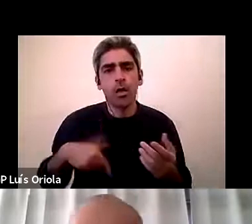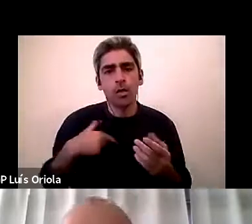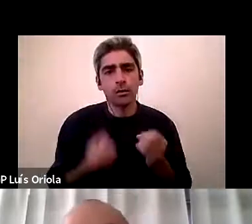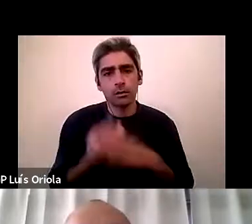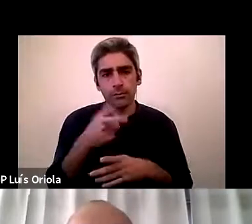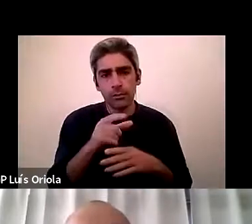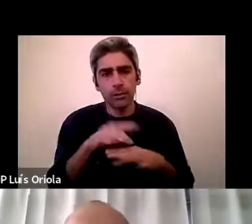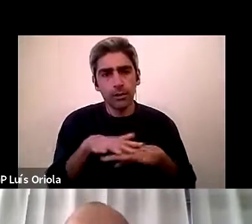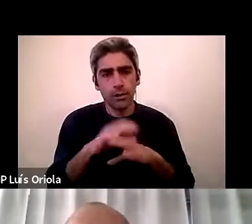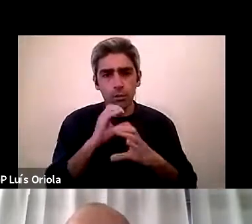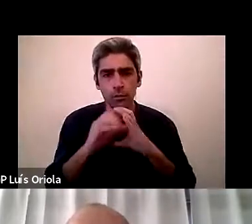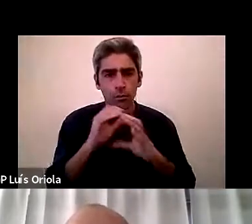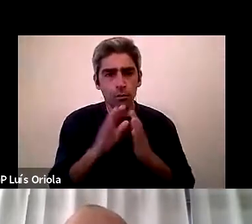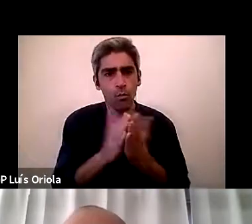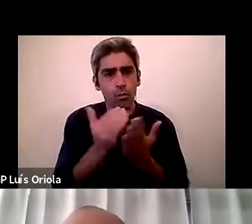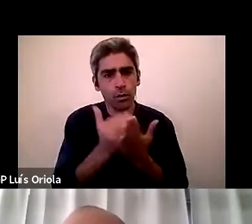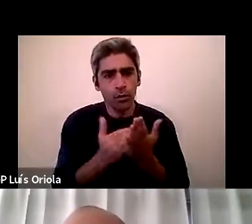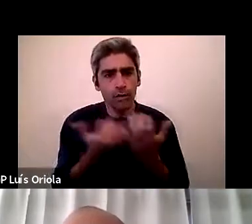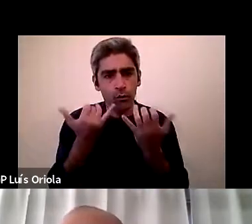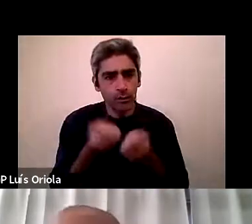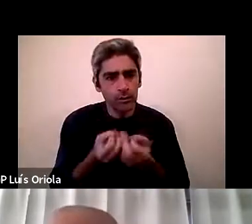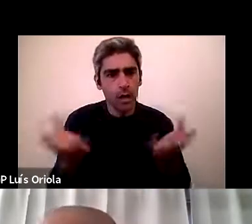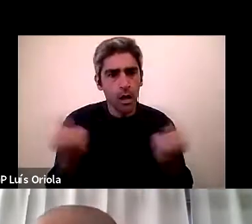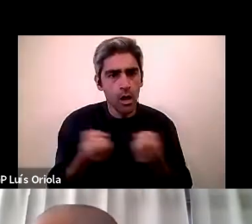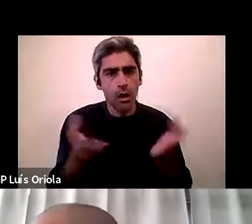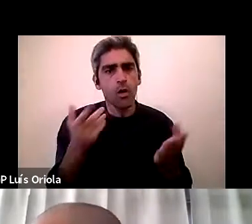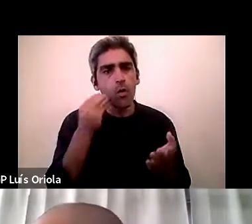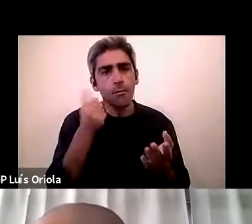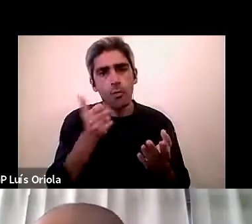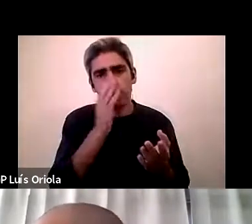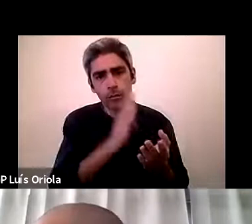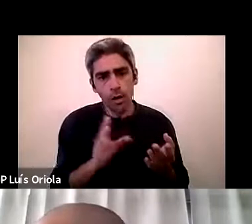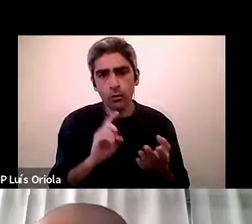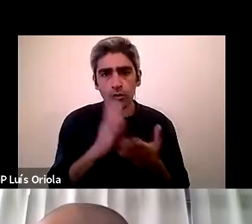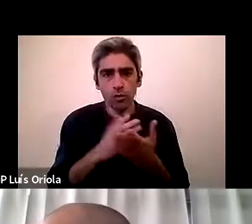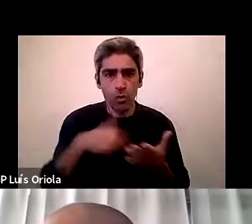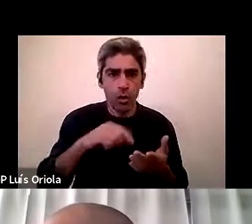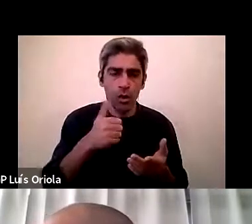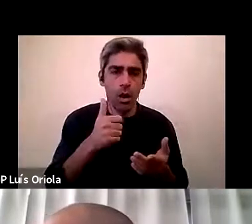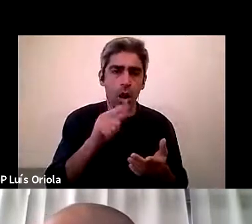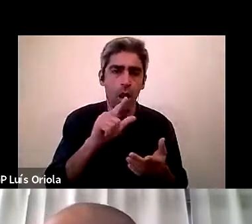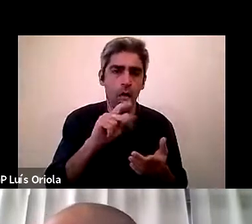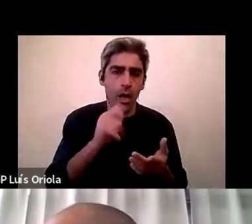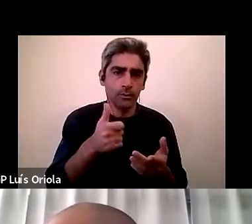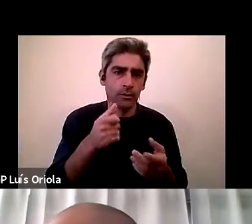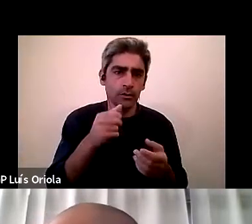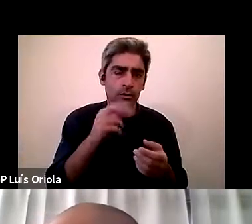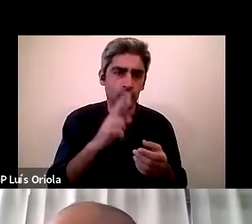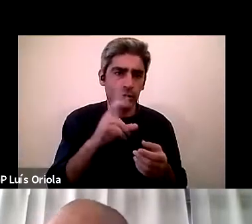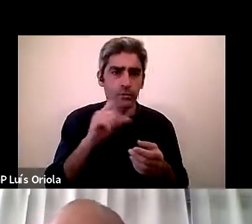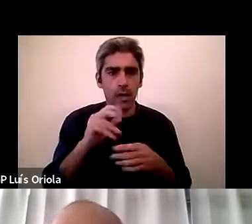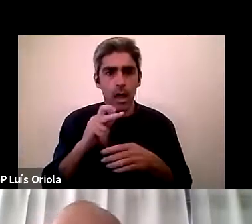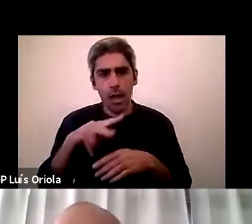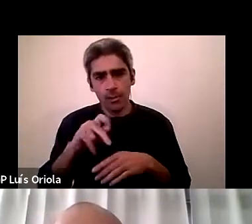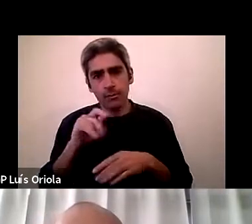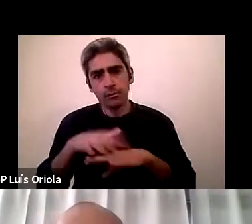de comunicação, um boletim informativo onde damos a conhecer as boas práticas, não só do LabX e da AMA, mas toda a administração pública portuguesa e também